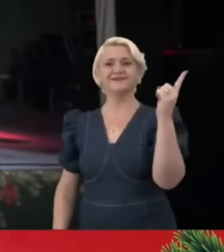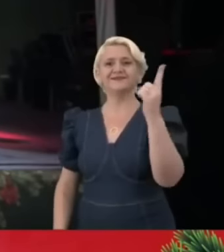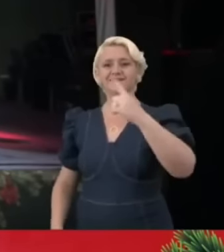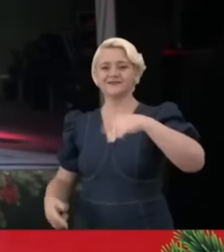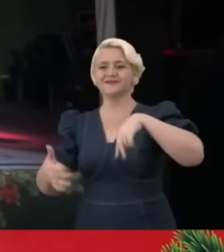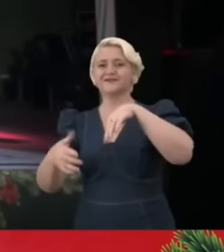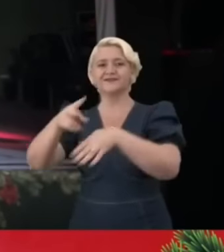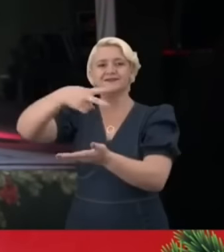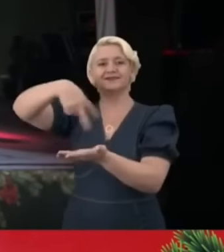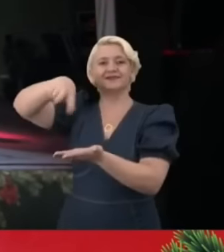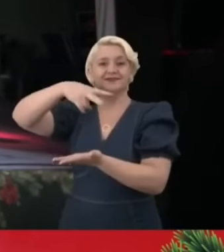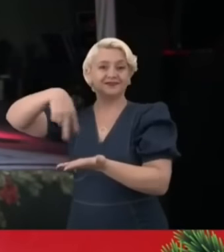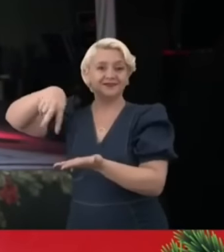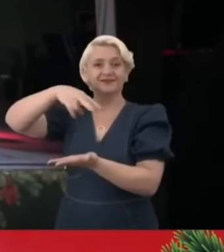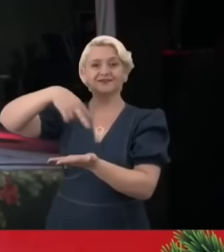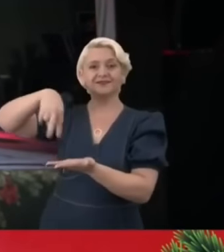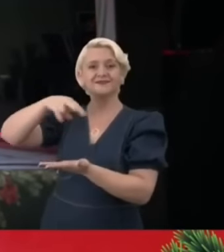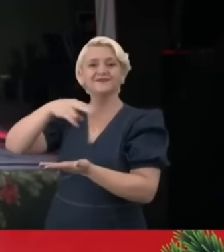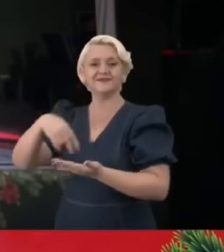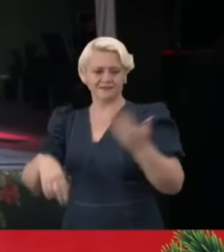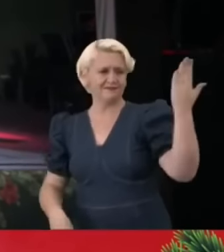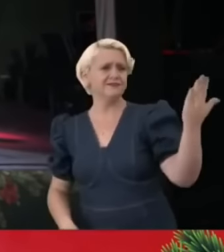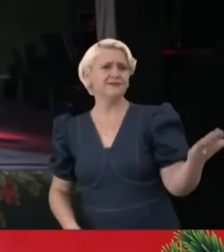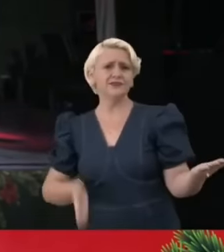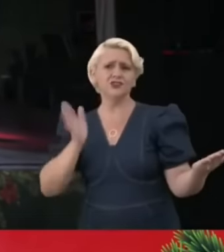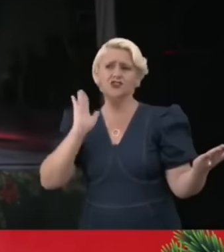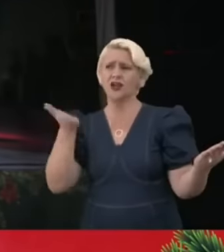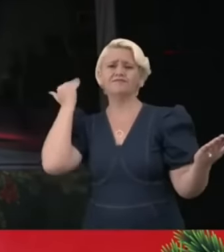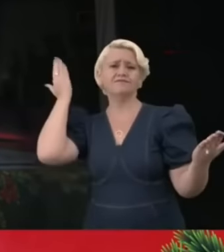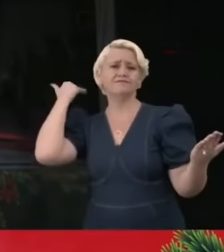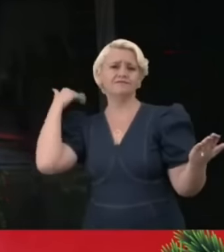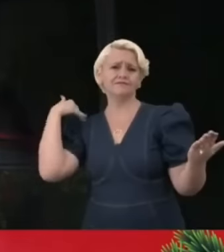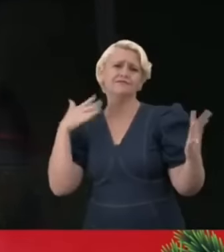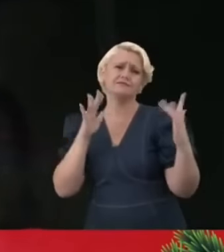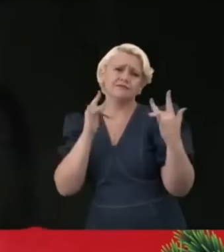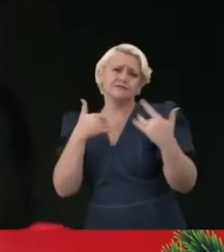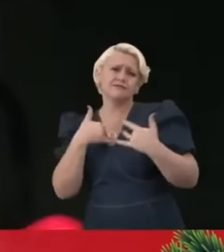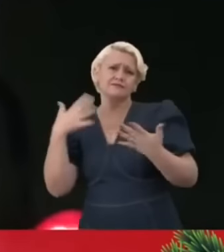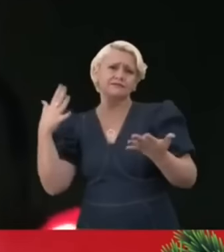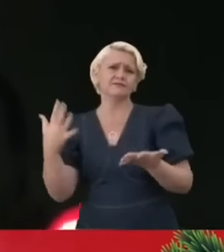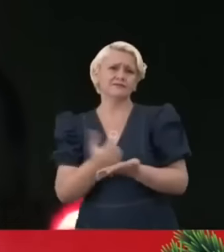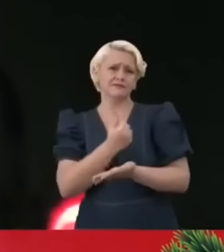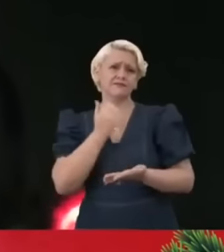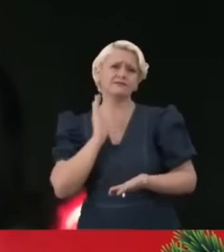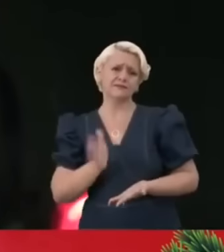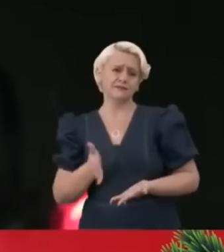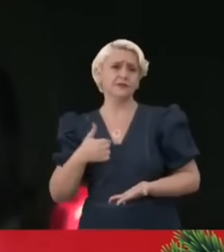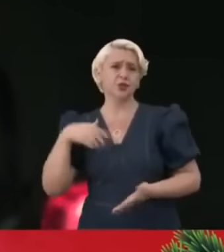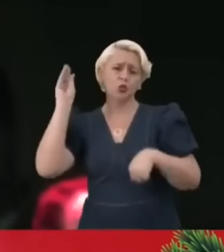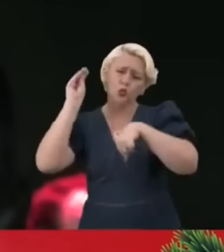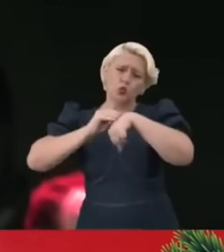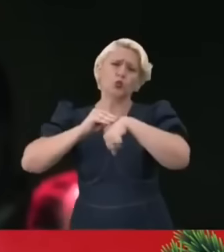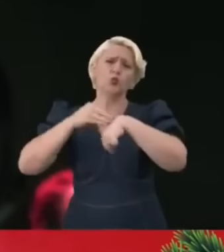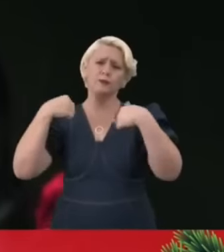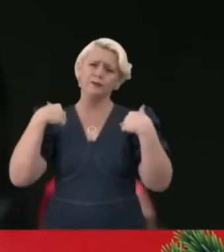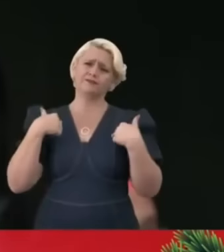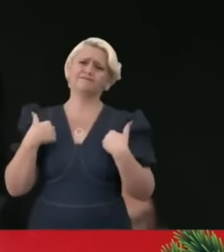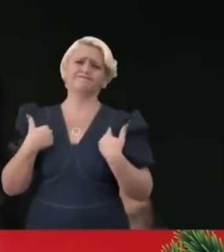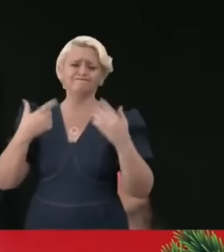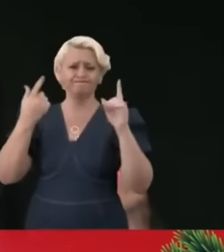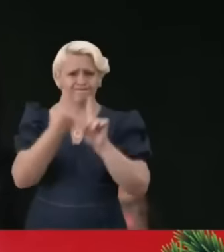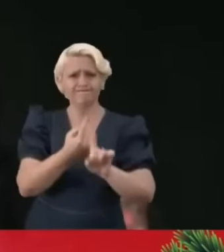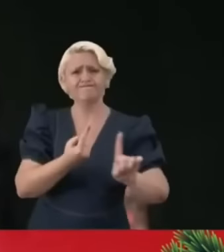dançar. Essa dama já me pertenceu e o culpado fui eu